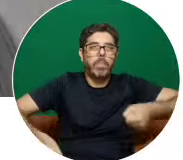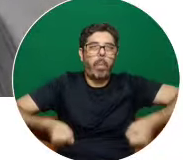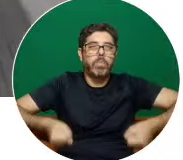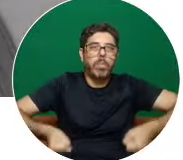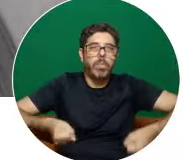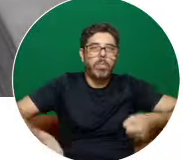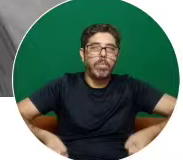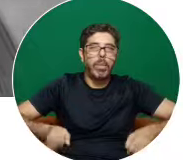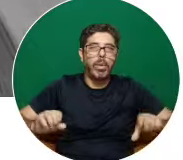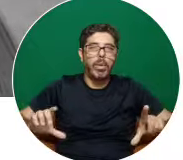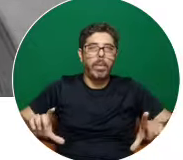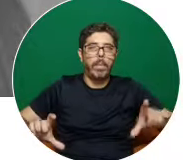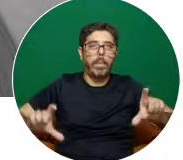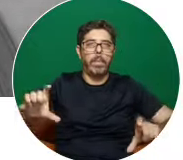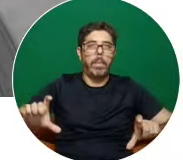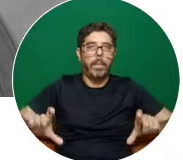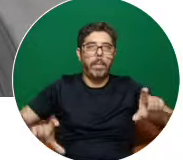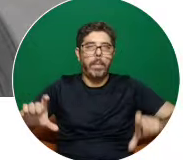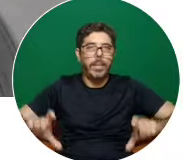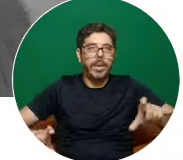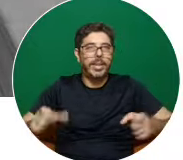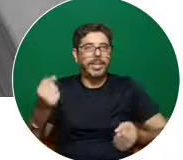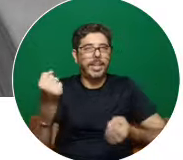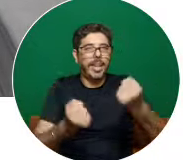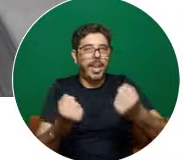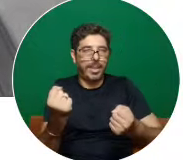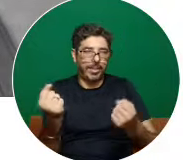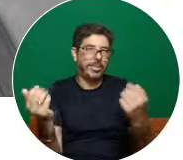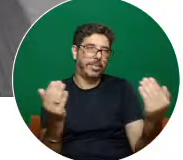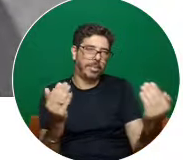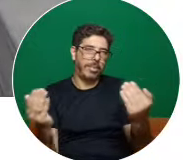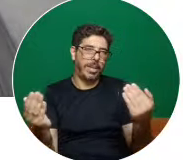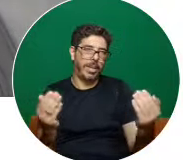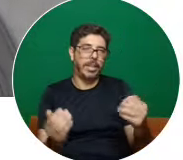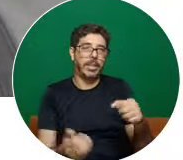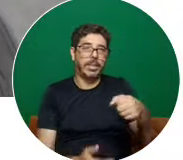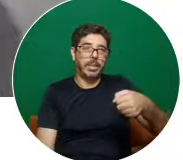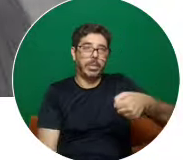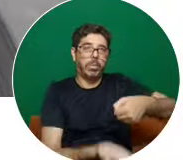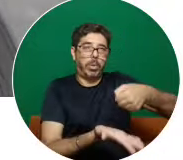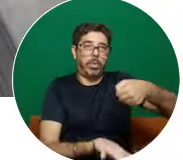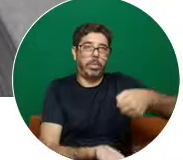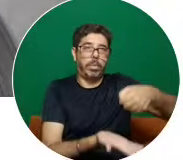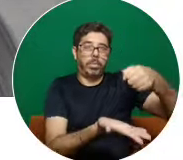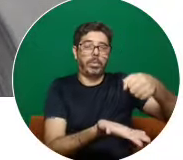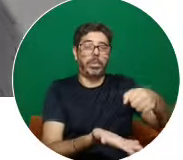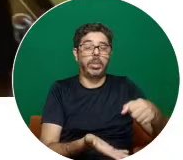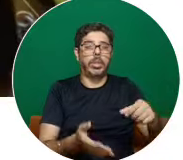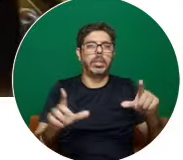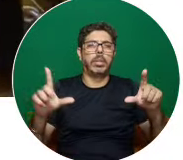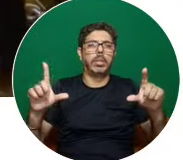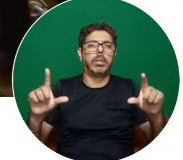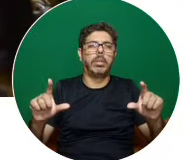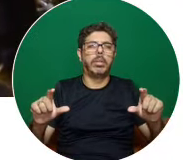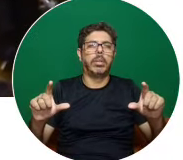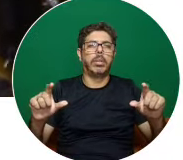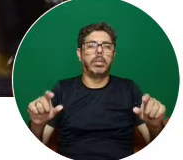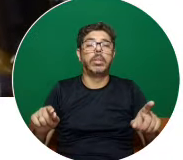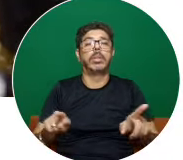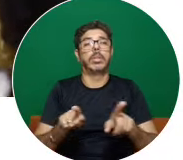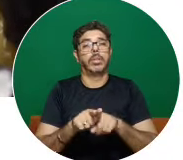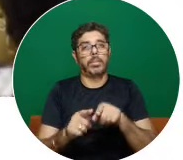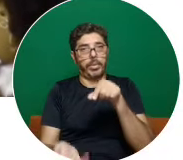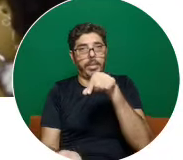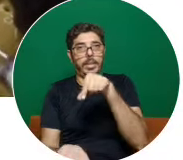o movimento do carro, absorvendo a energia dos solavancos repentinos e liberando essa energia gradualmente, um capacitor em um